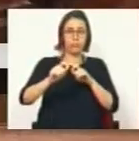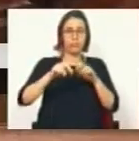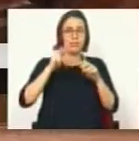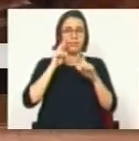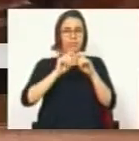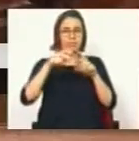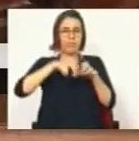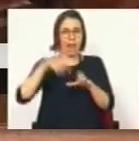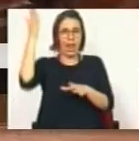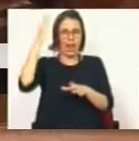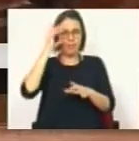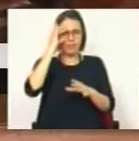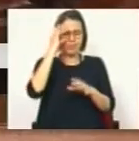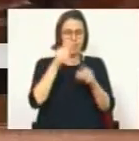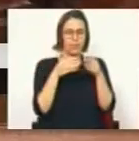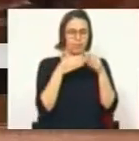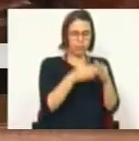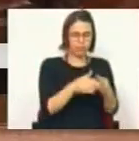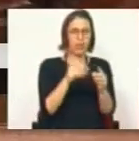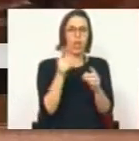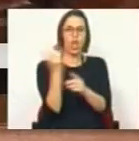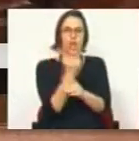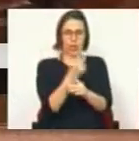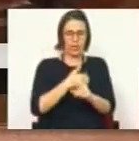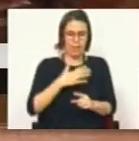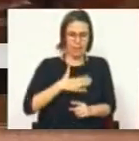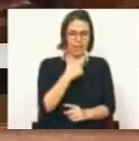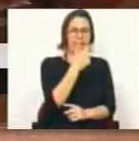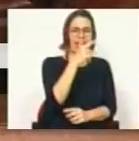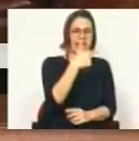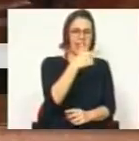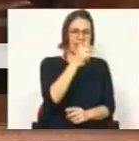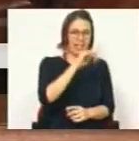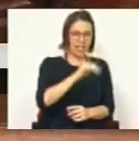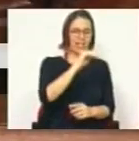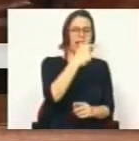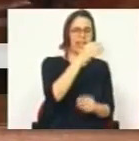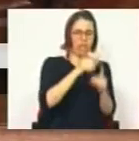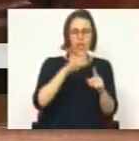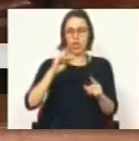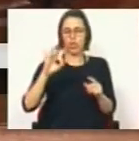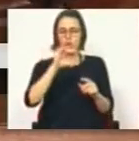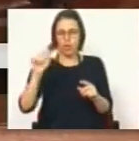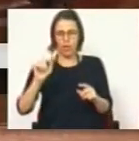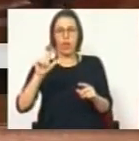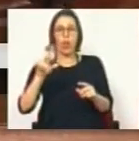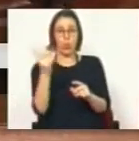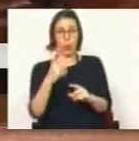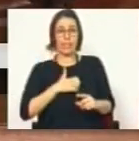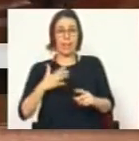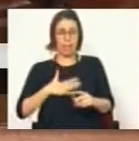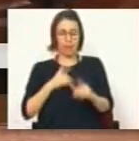trabalhos. Como sabemos, a Transtejo e a Soflusa assumem-se como elementos absolutamente decisivos no que diz respeito à travessia do Tejo e